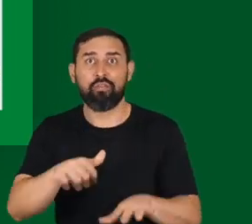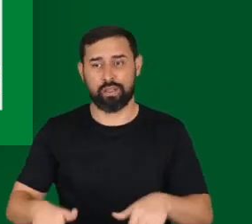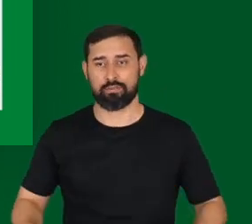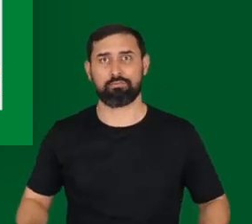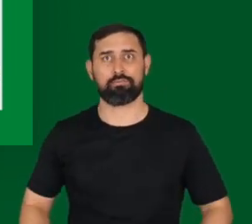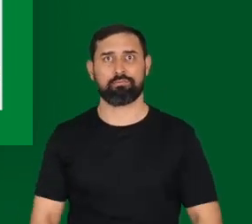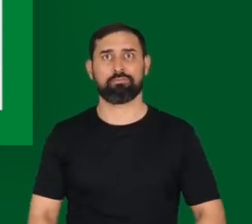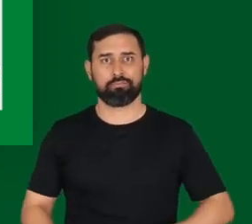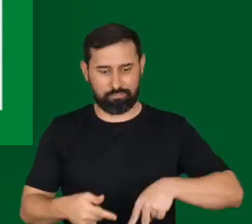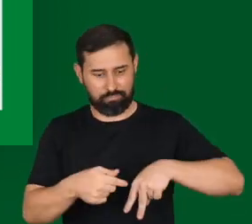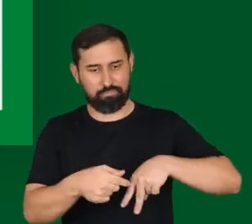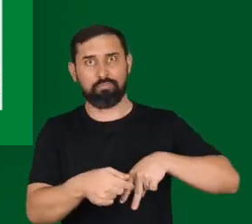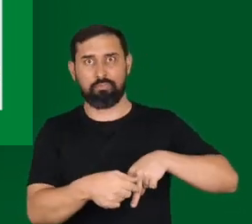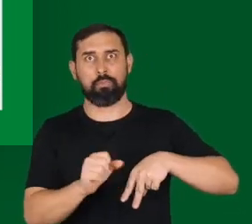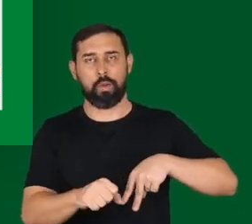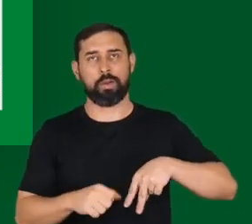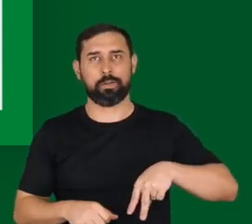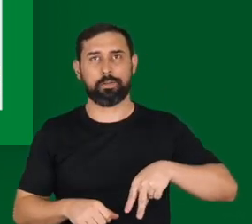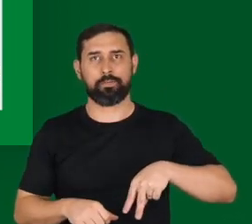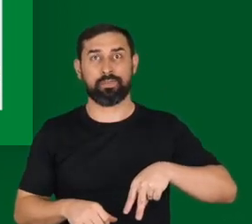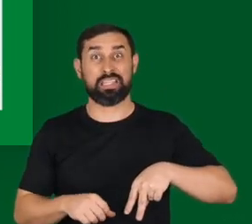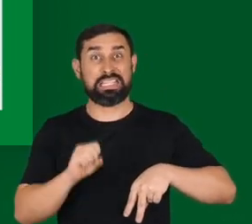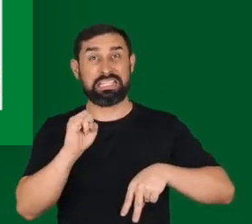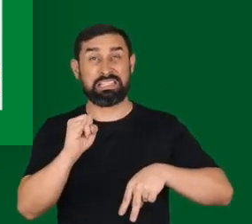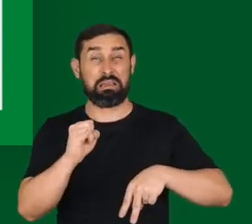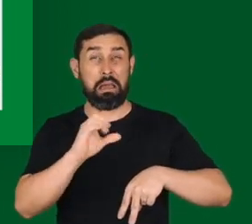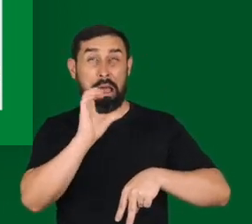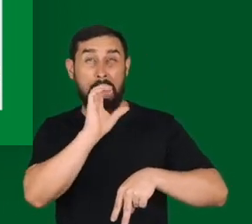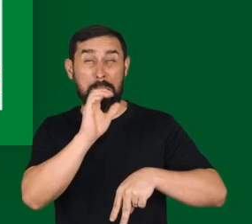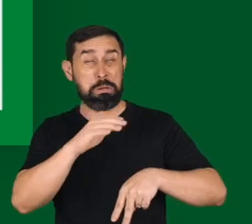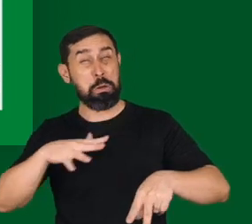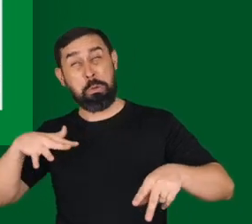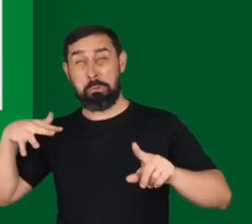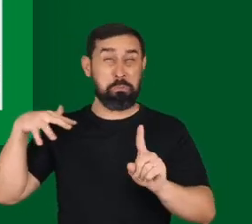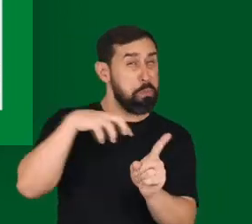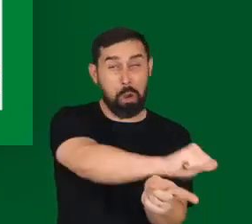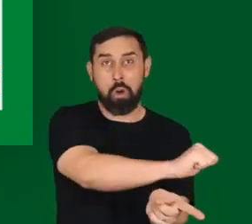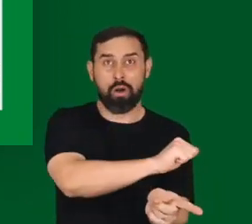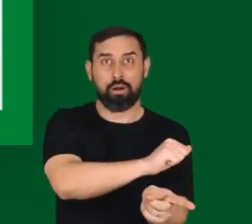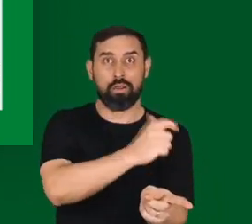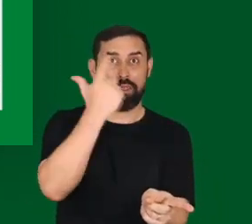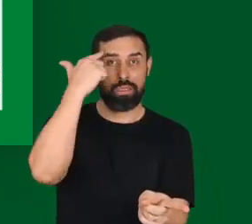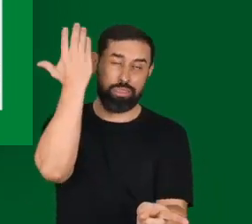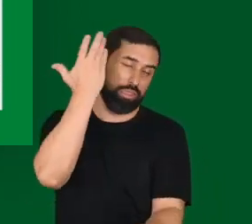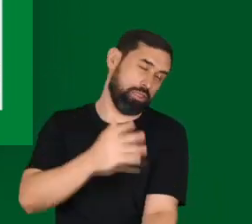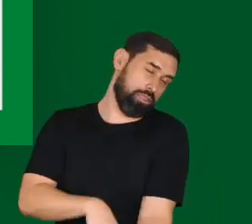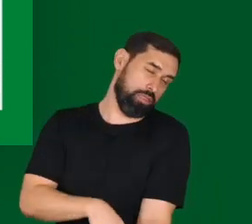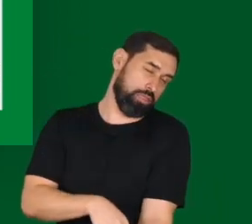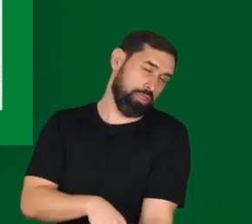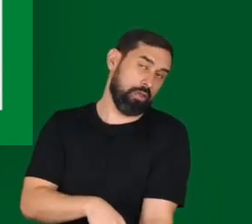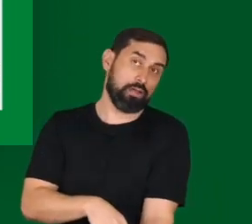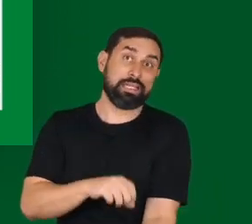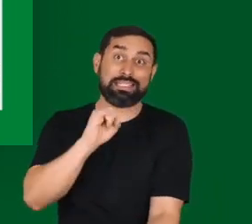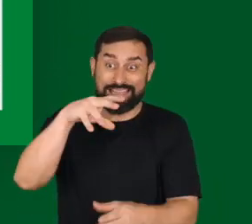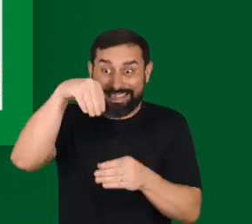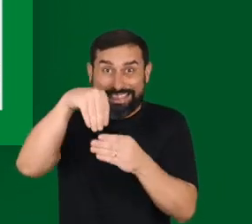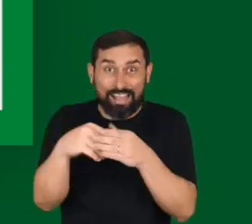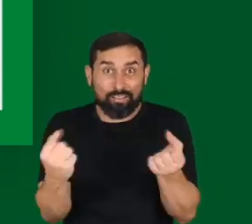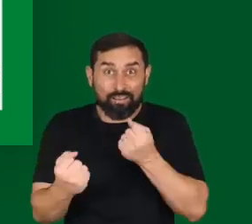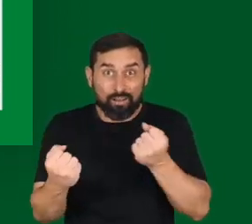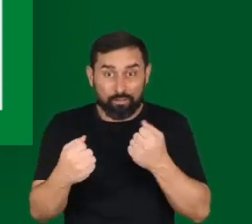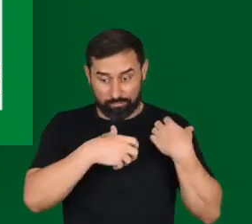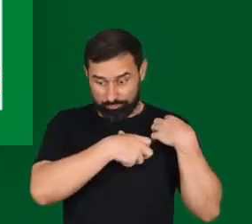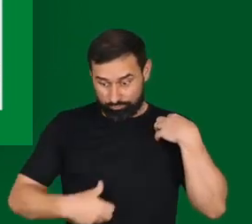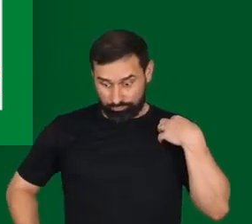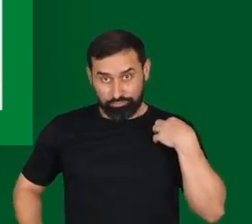inferiores. Se tratando de alta velocidade, o paciente politraumatizado. O paciente era ocupante do veículo, ele estava